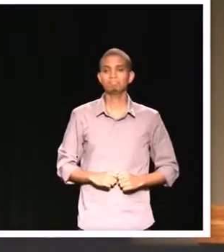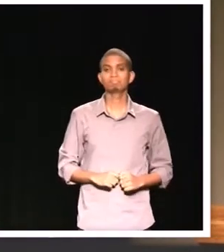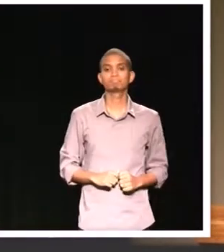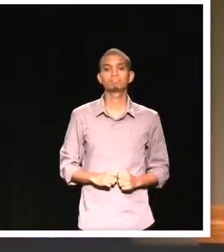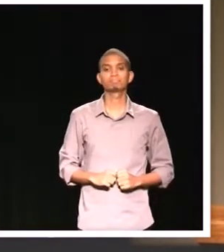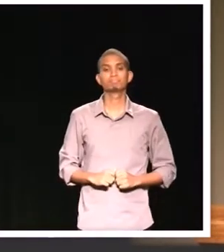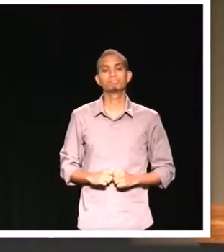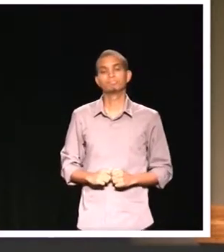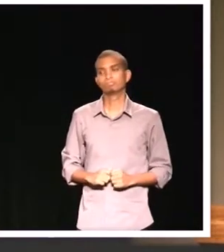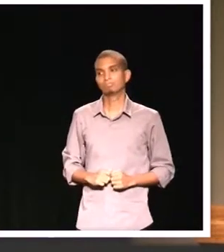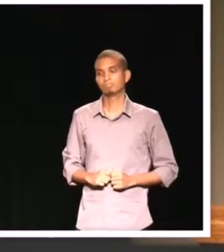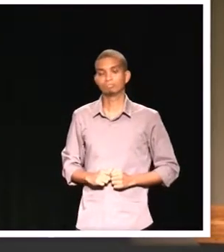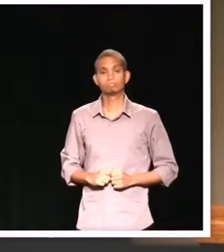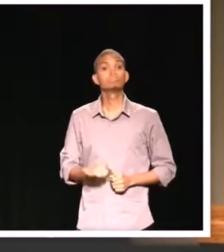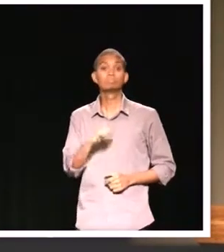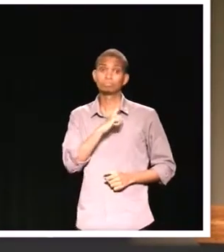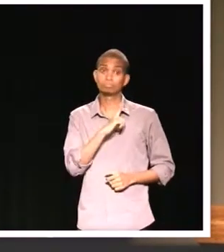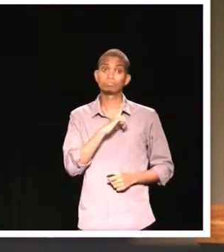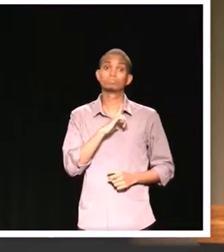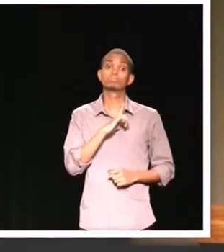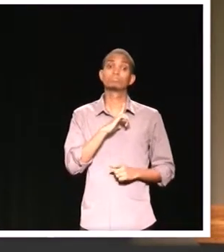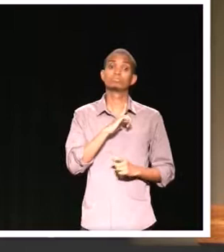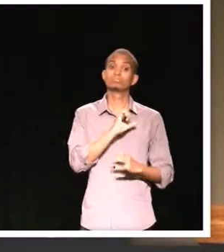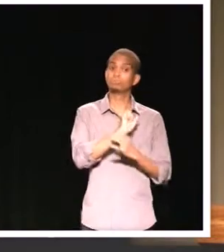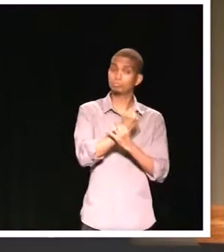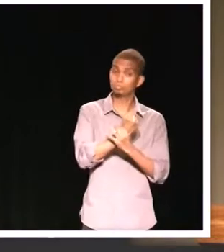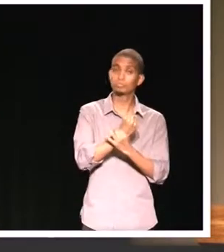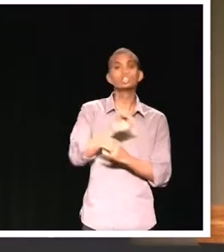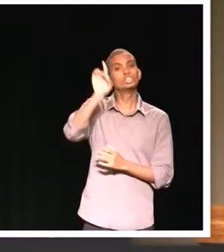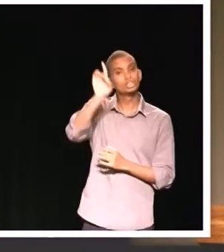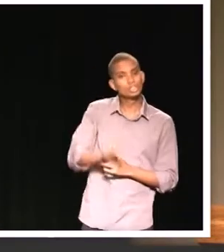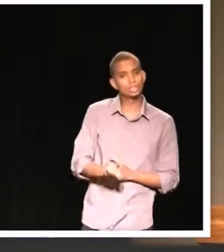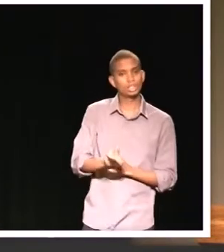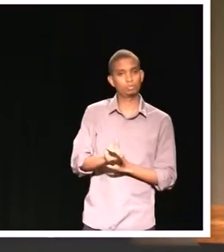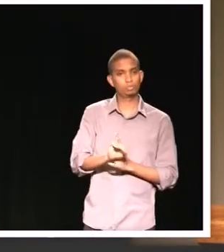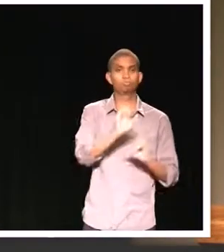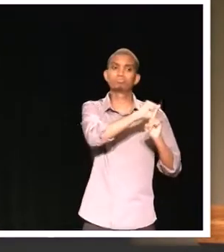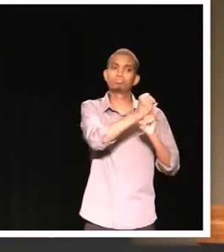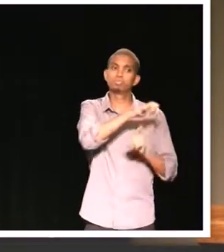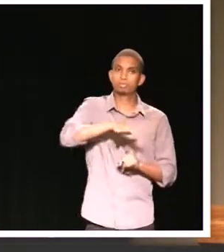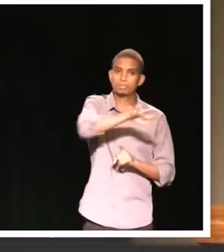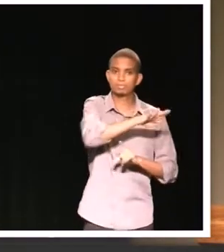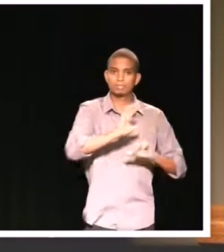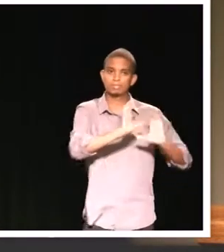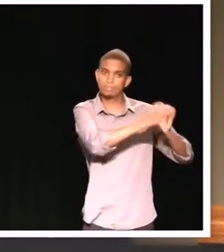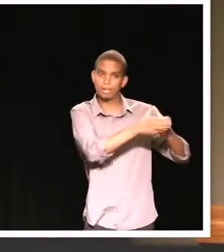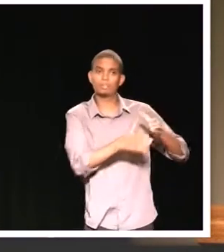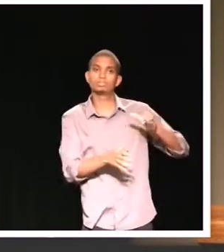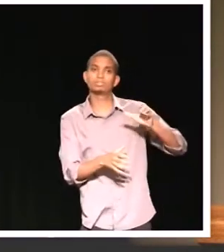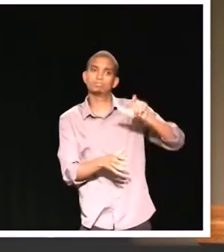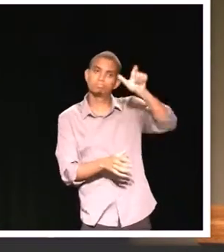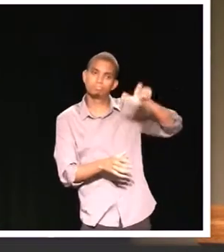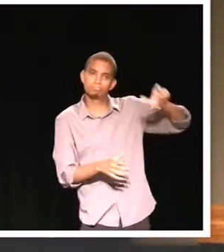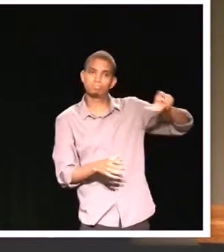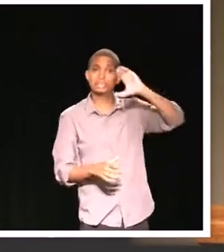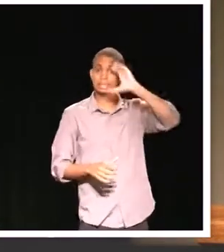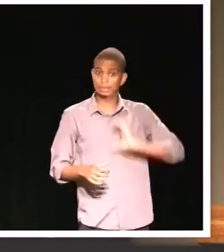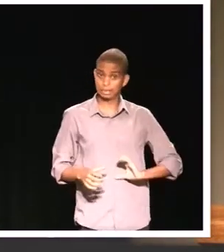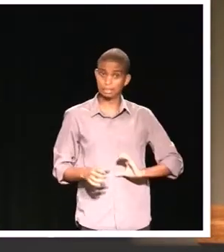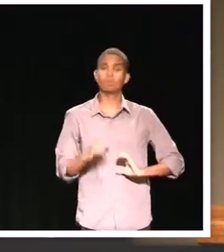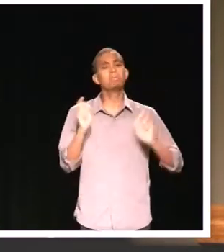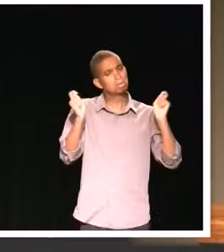Protegem o direito das comunidades e dos cidadãos dos Estados no uso e conservação de sua